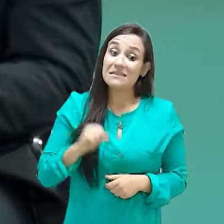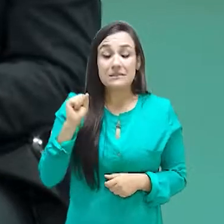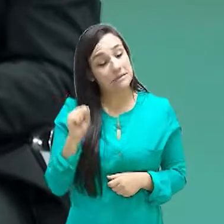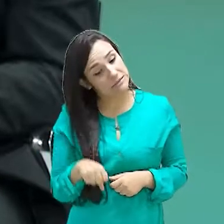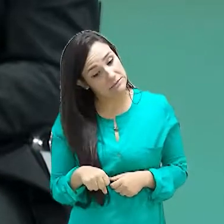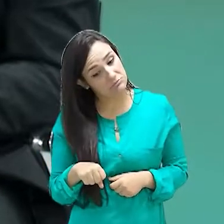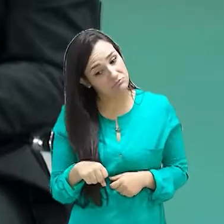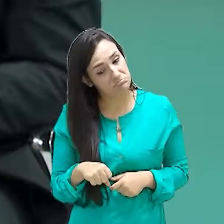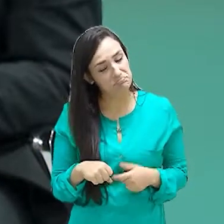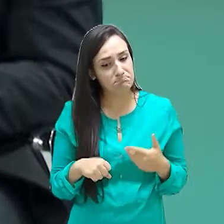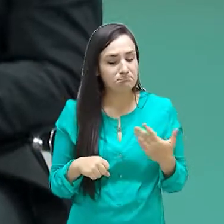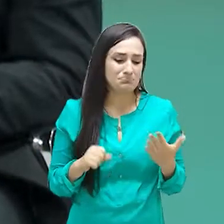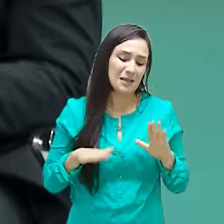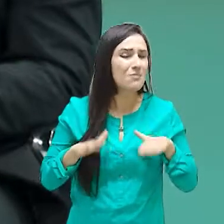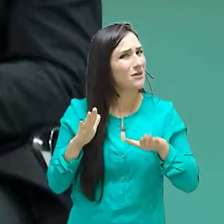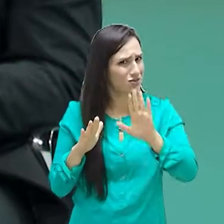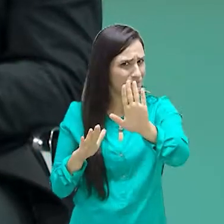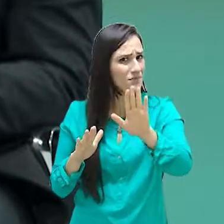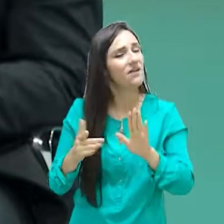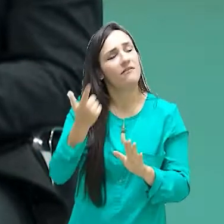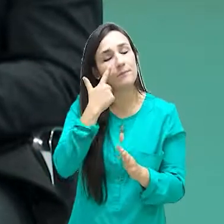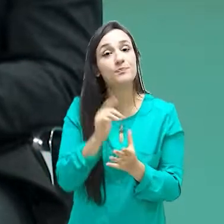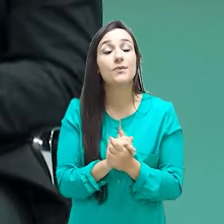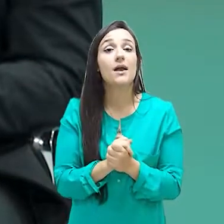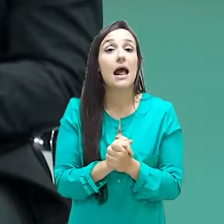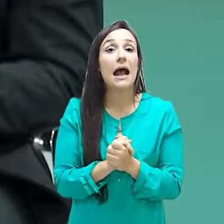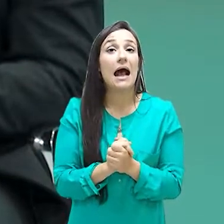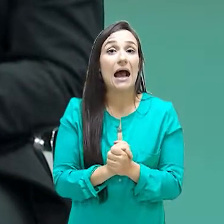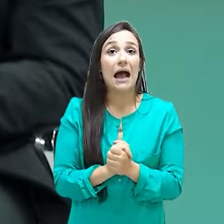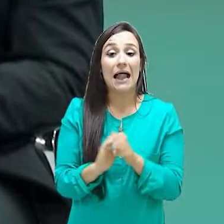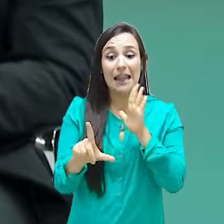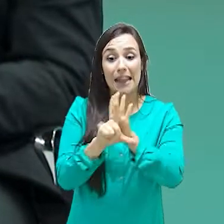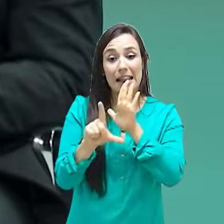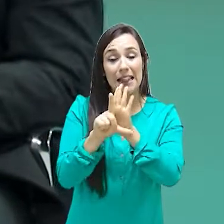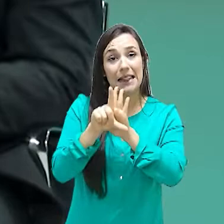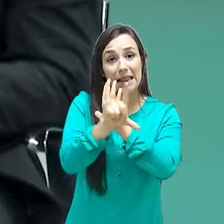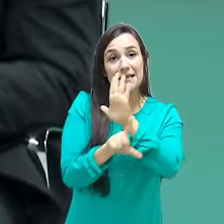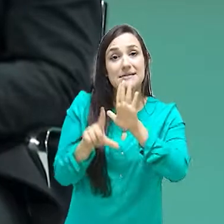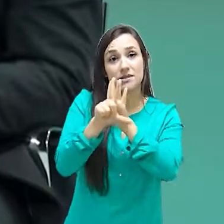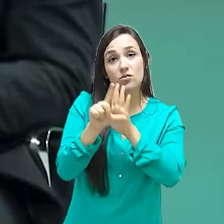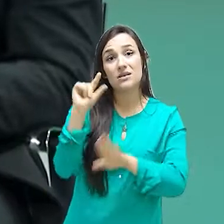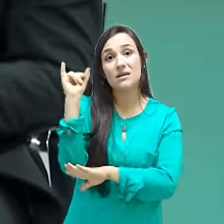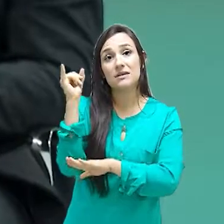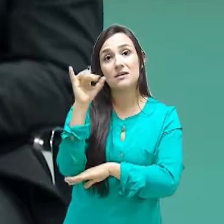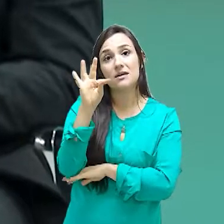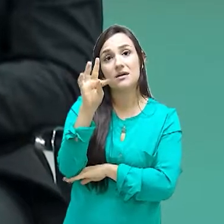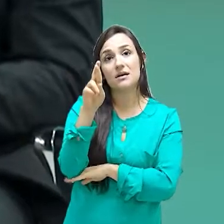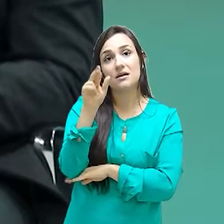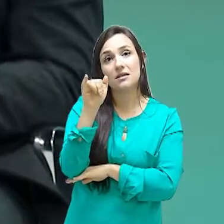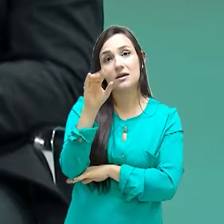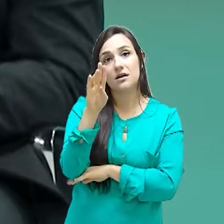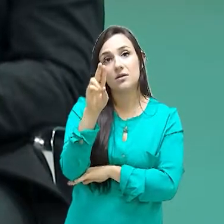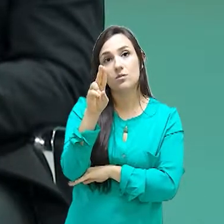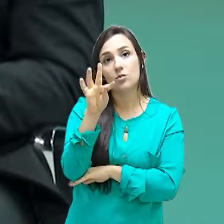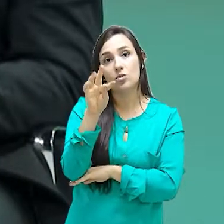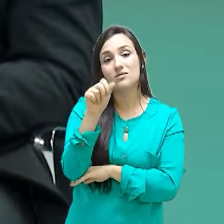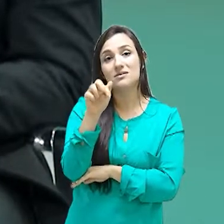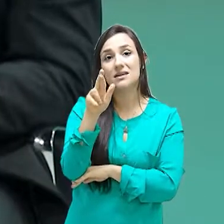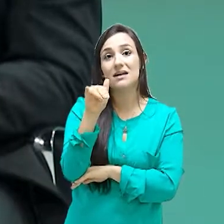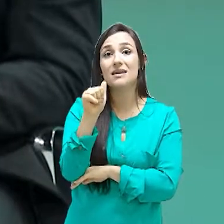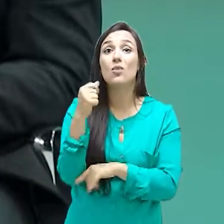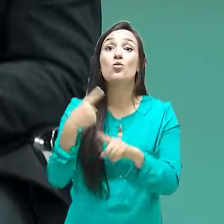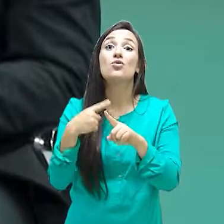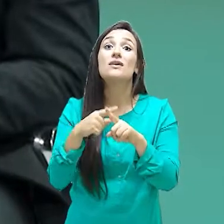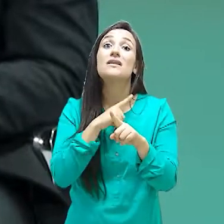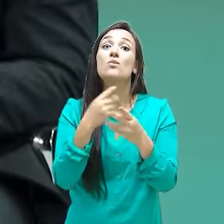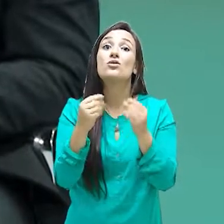Sim, em partes, né? A legislação tributária, a gente teve que ter um cuidado maior, porque